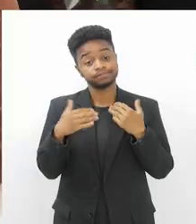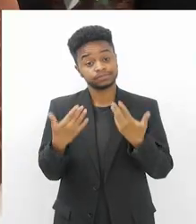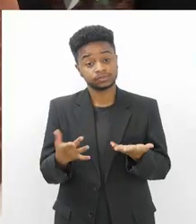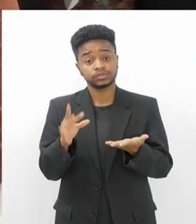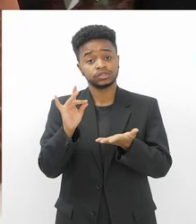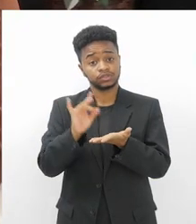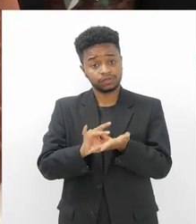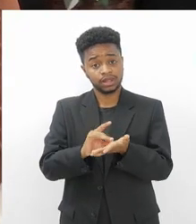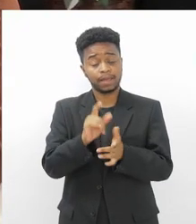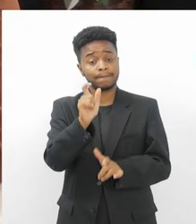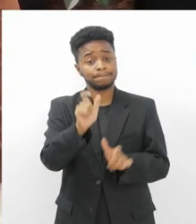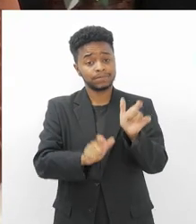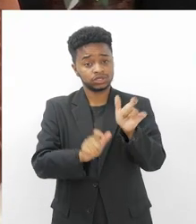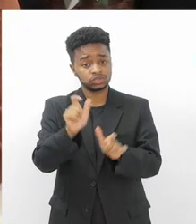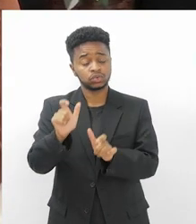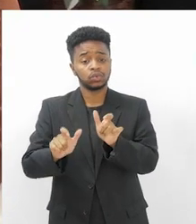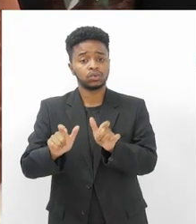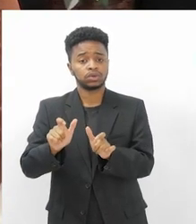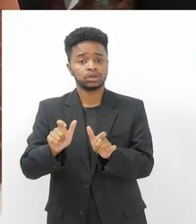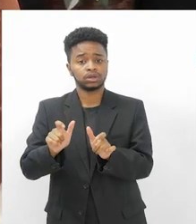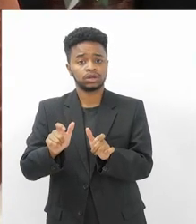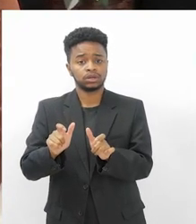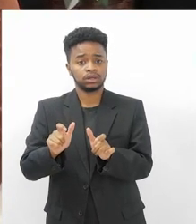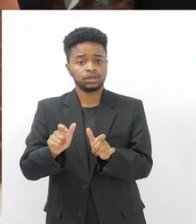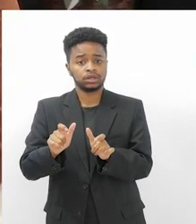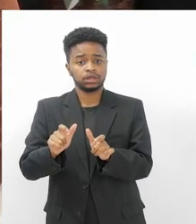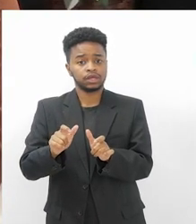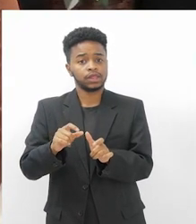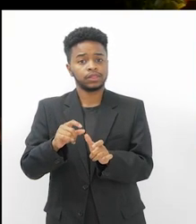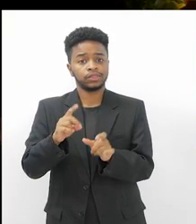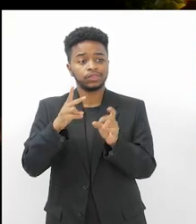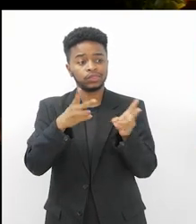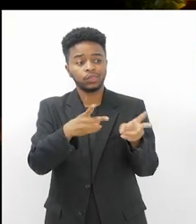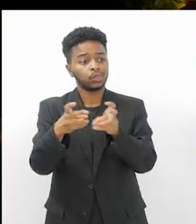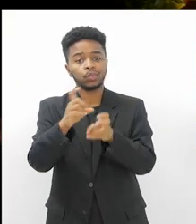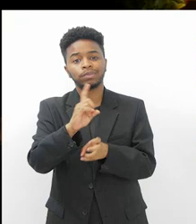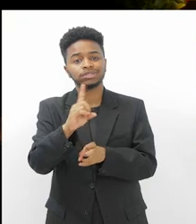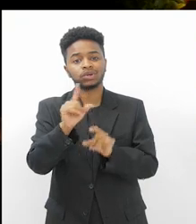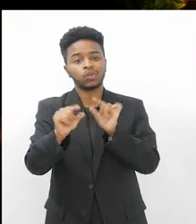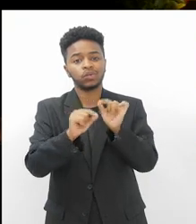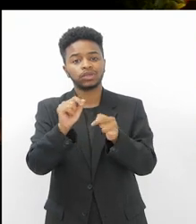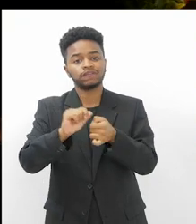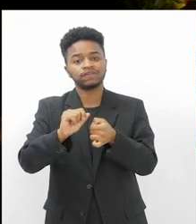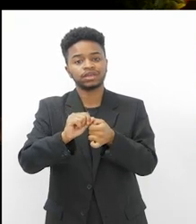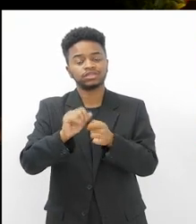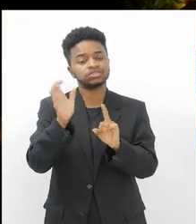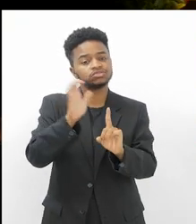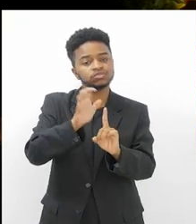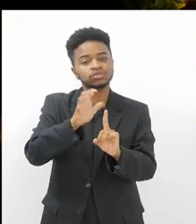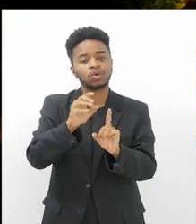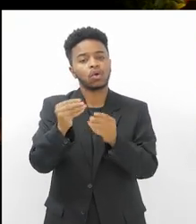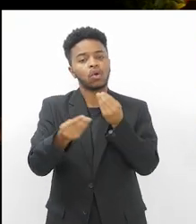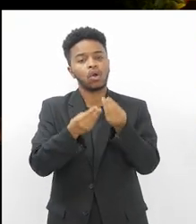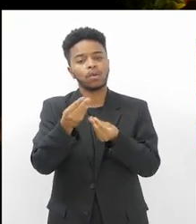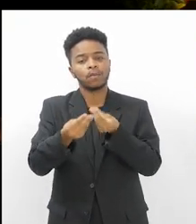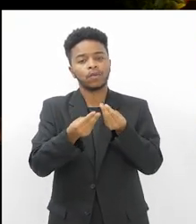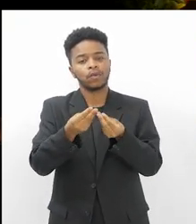Então, na realidade, as pessoas não olham o que as levaram a, digamos